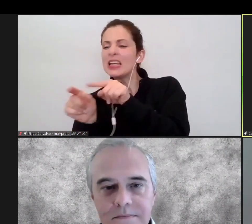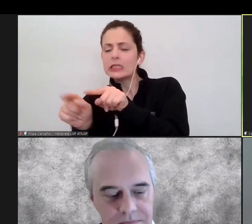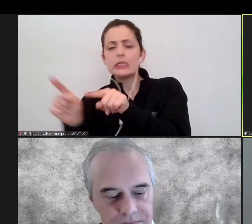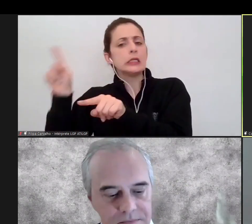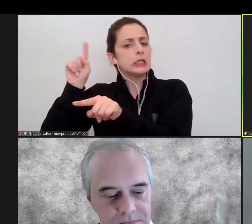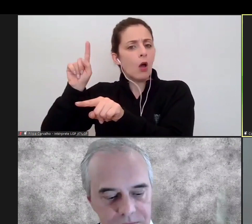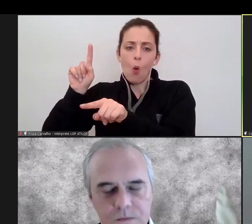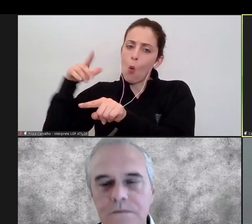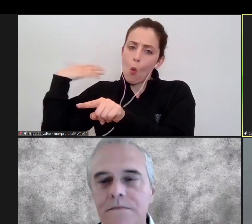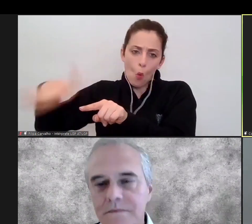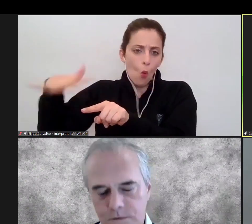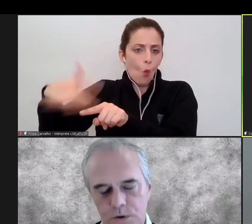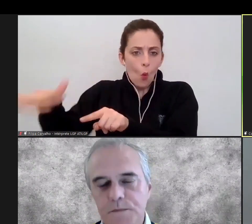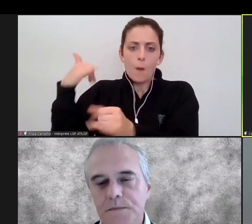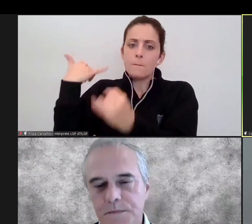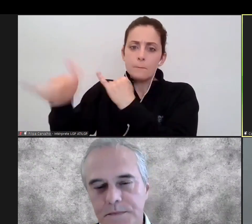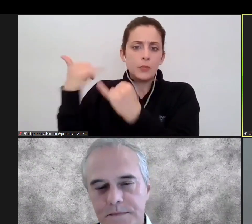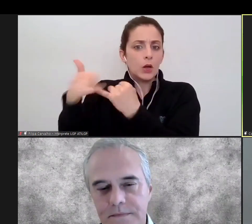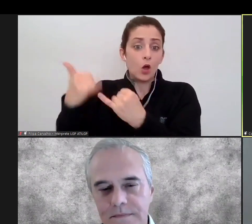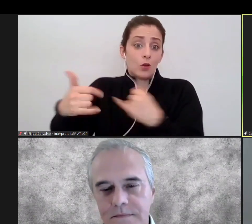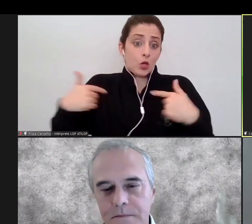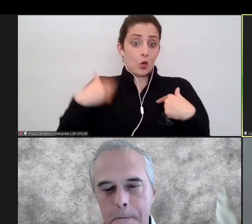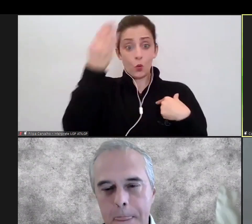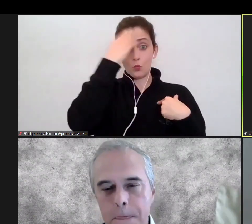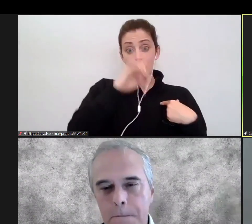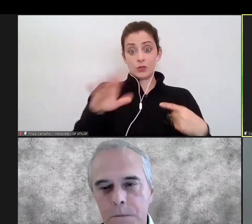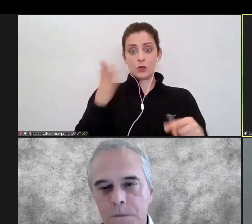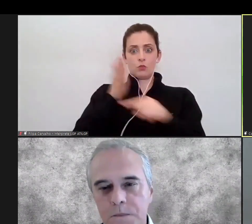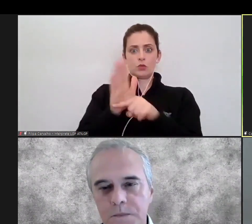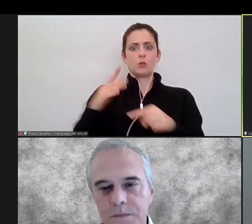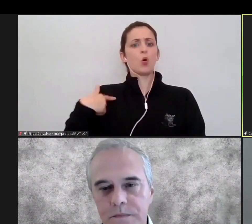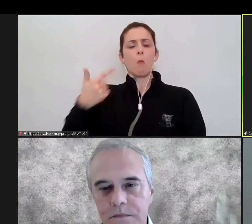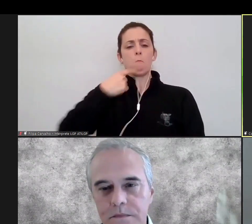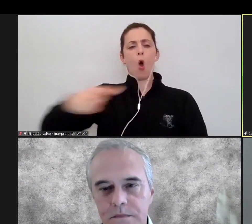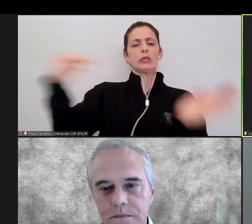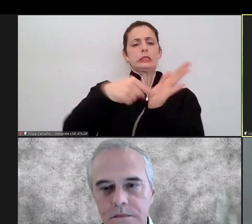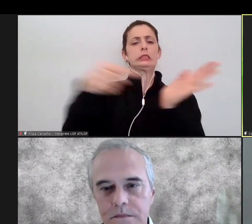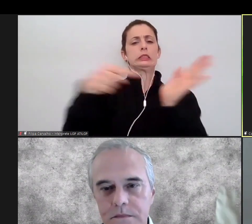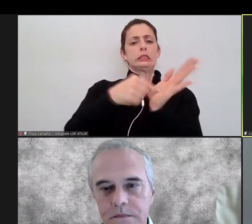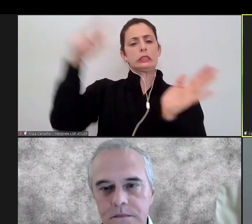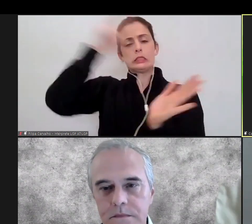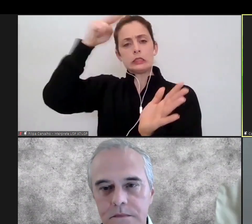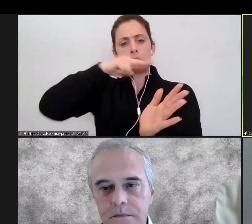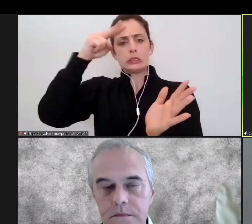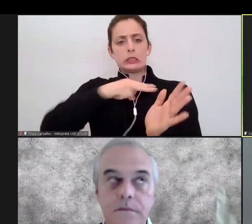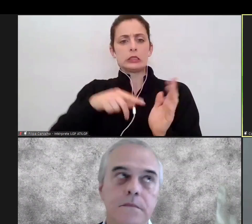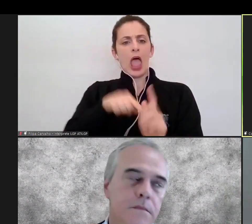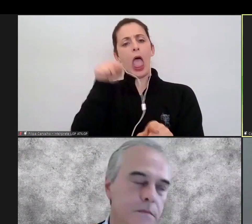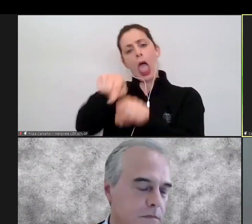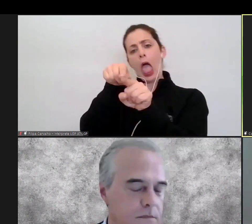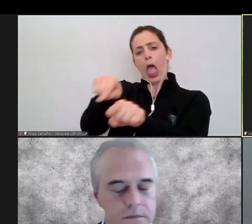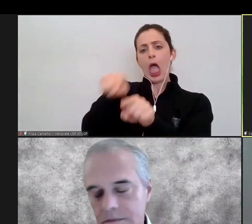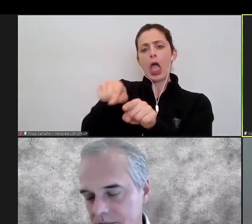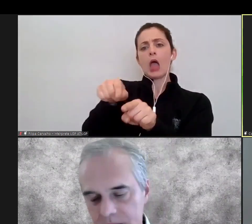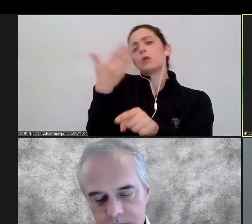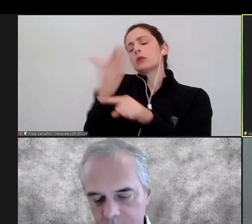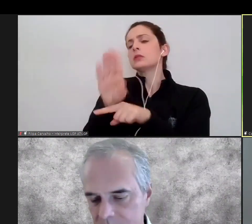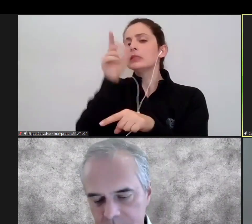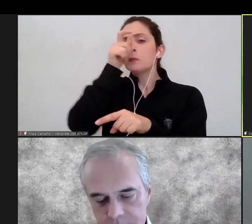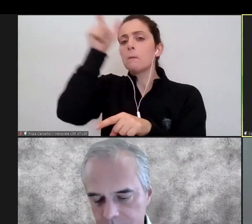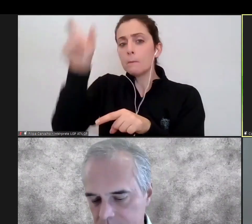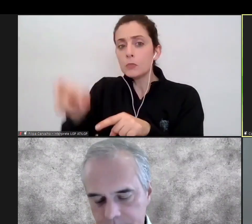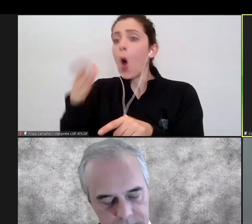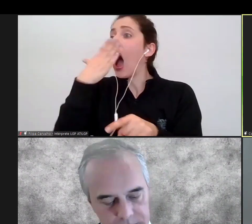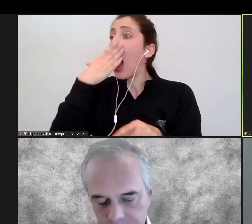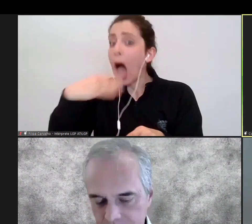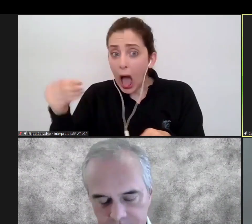da meritocracia, não é? Eu, como professora, por exemplo, além de jornalista, eu não posso exigir daquele aluno que vive num bairro social, faz apenas uma refeição por dia, não posso